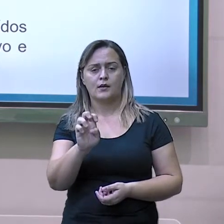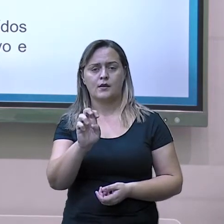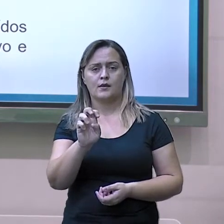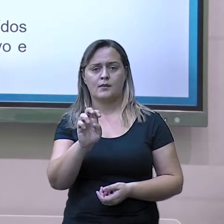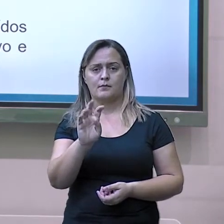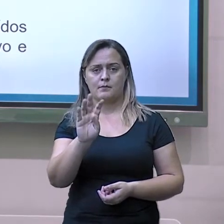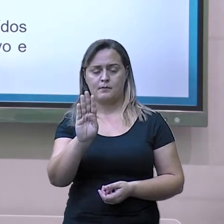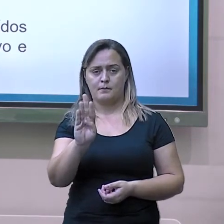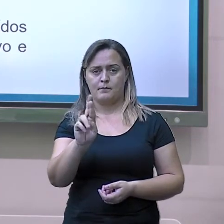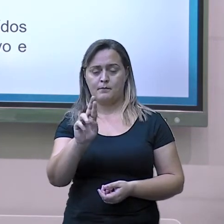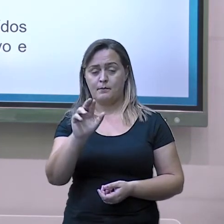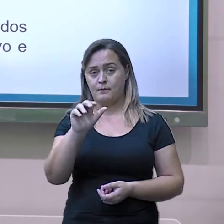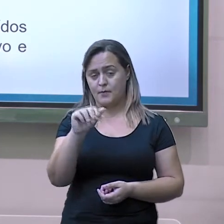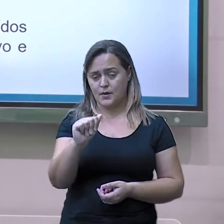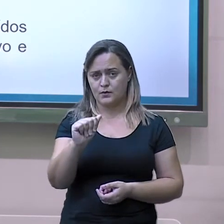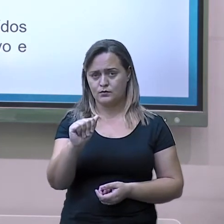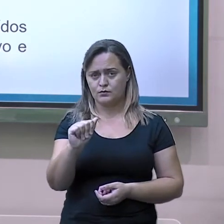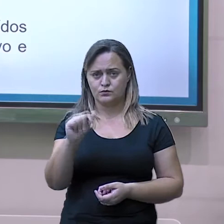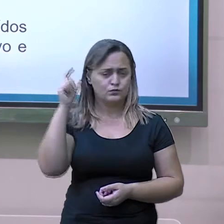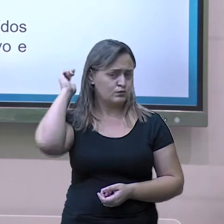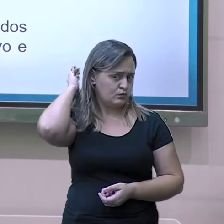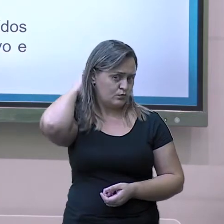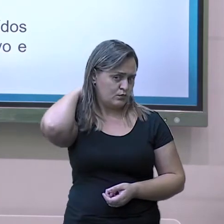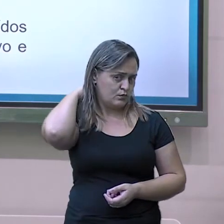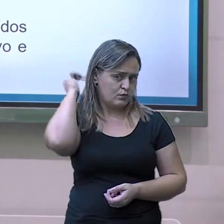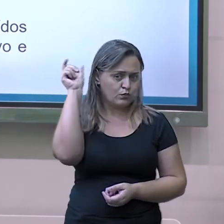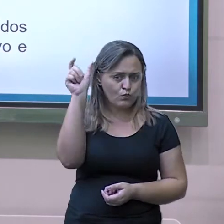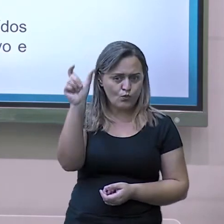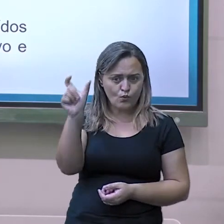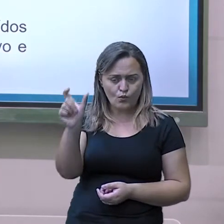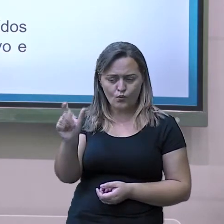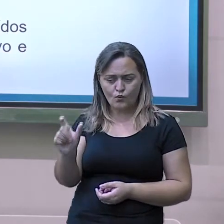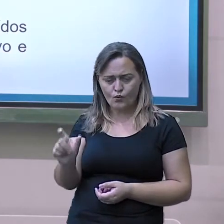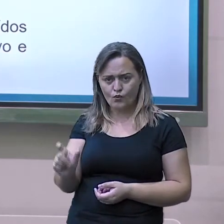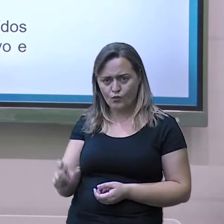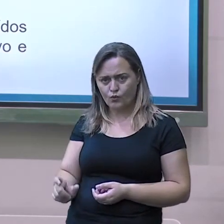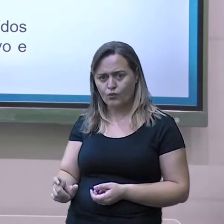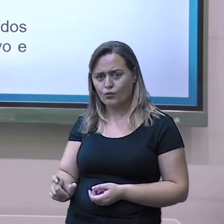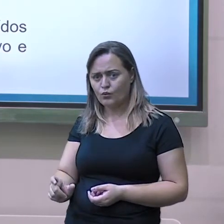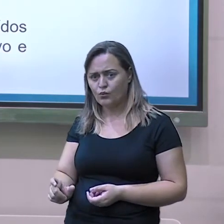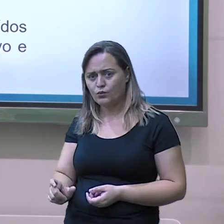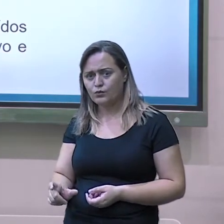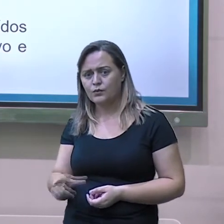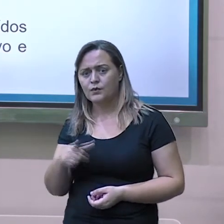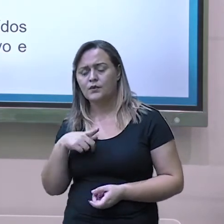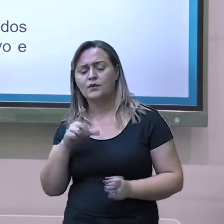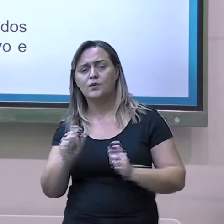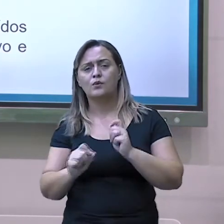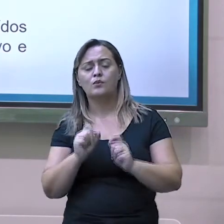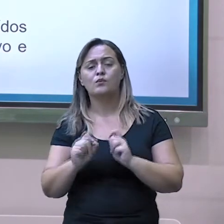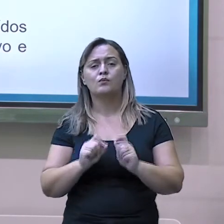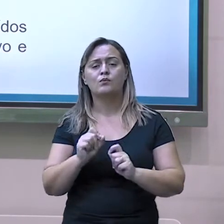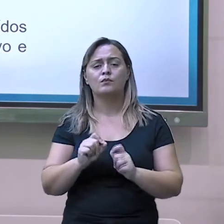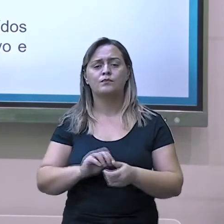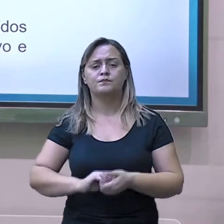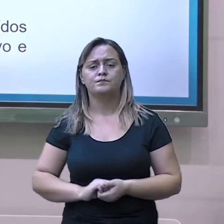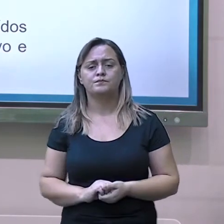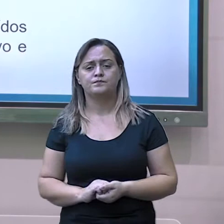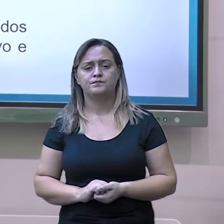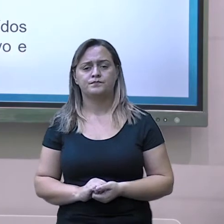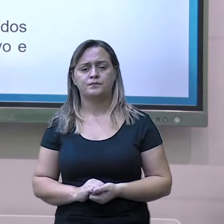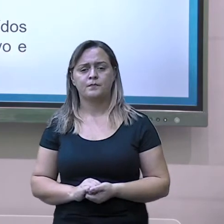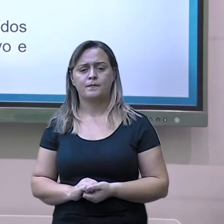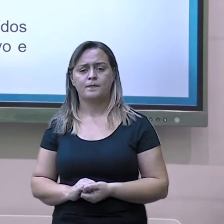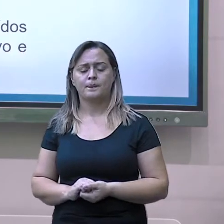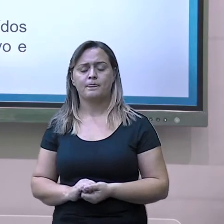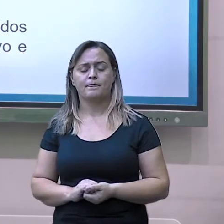região ventral. Então, na região de trás do nosso corpo, nós temos as vértebras.